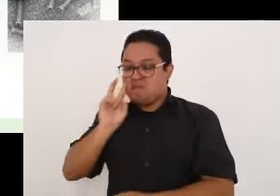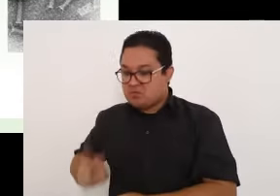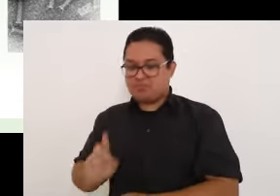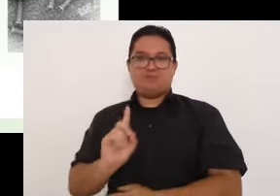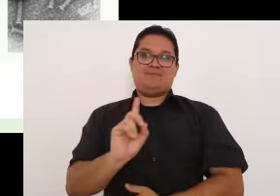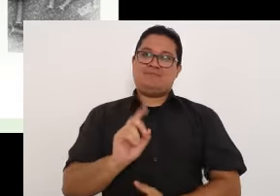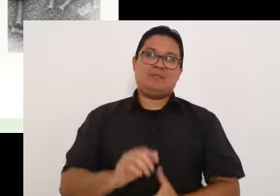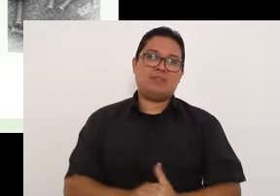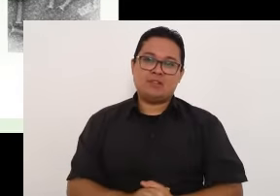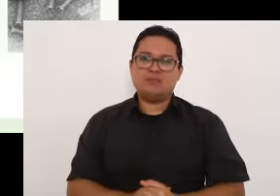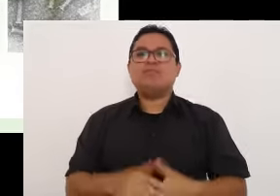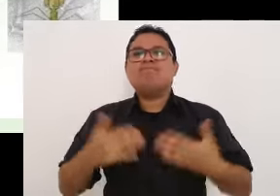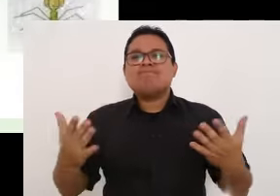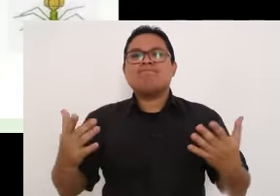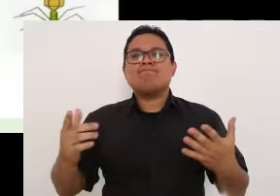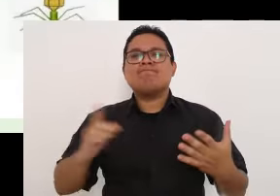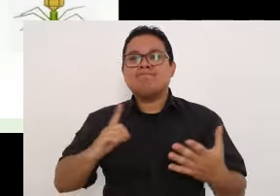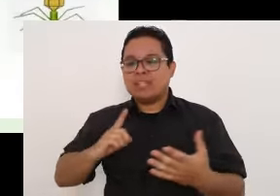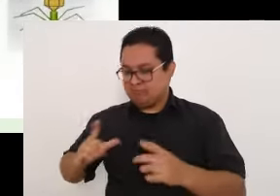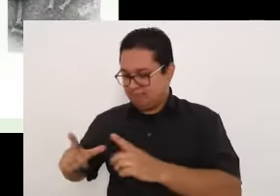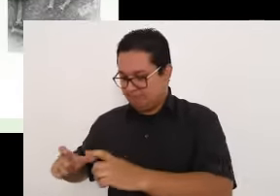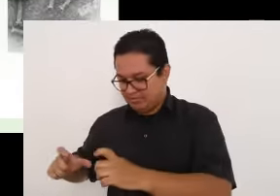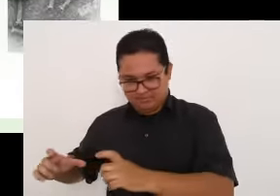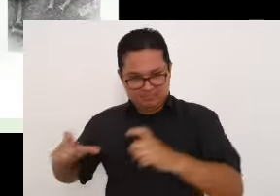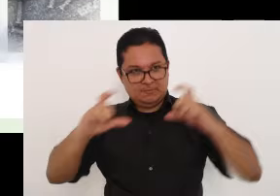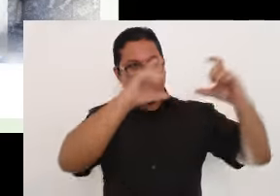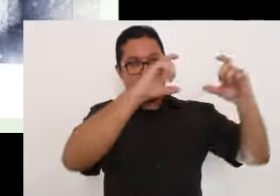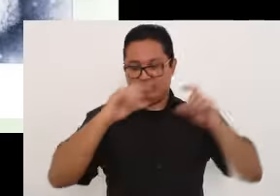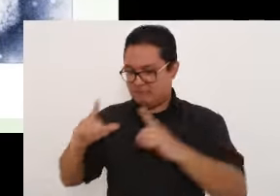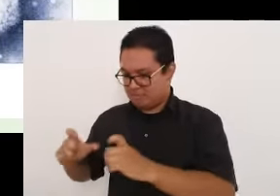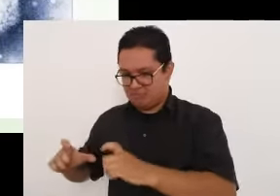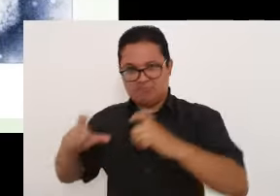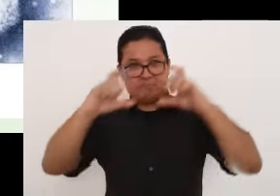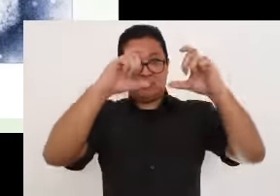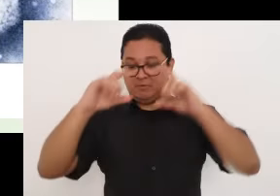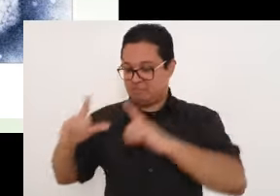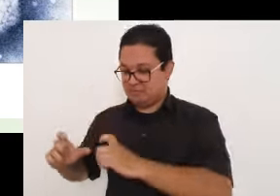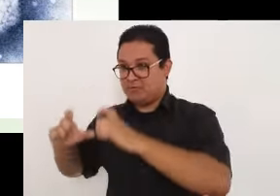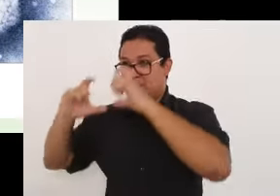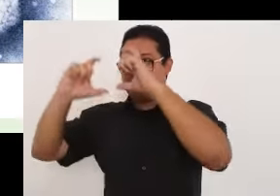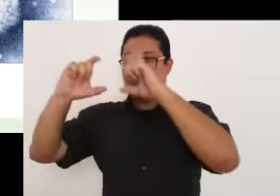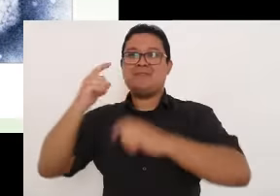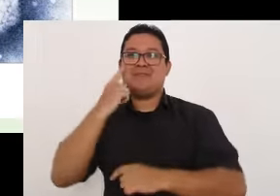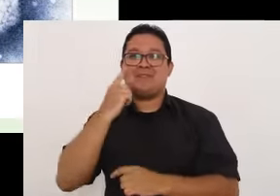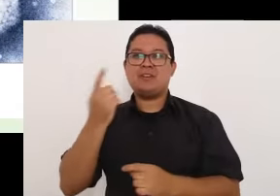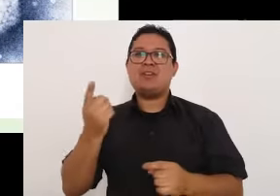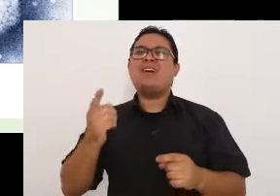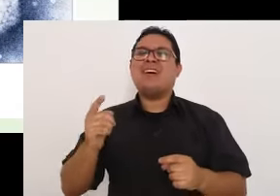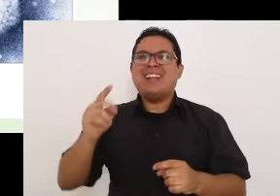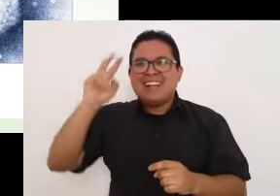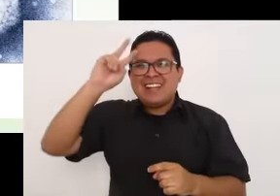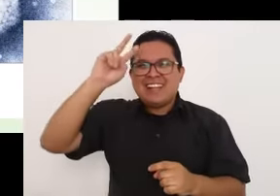dessas imagens, a gente cria esses modelos aqui que eu vou mostrar para você. Então,